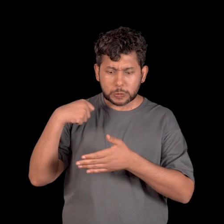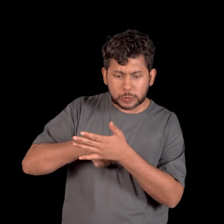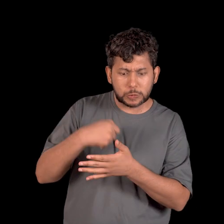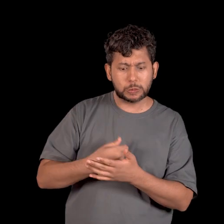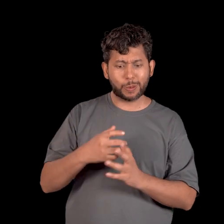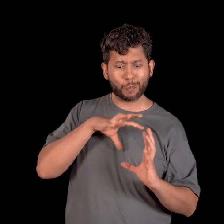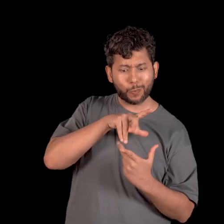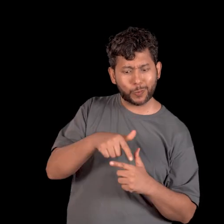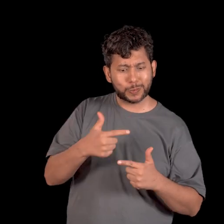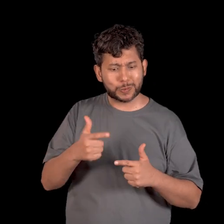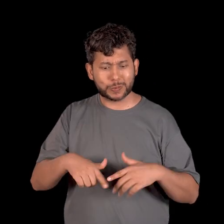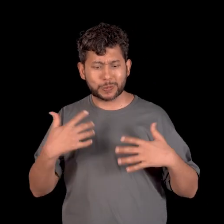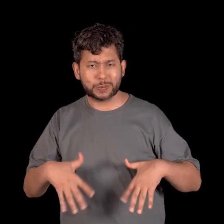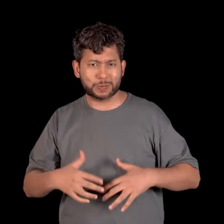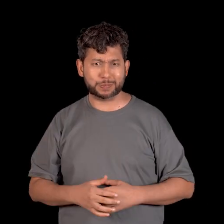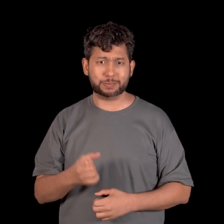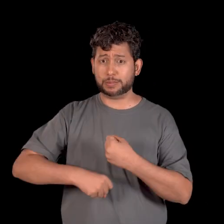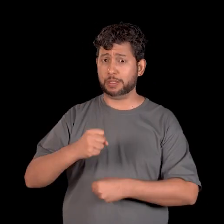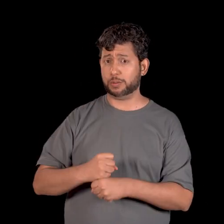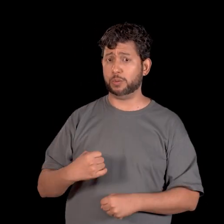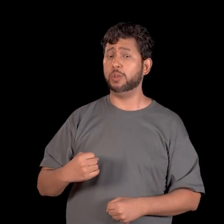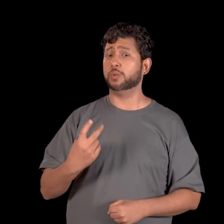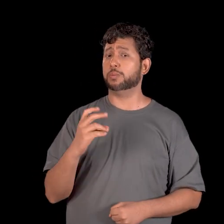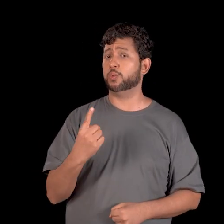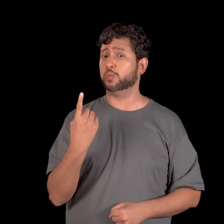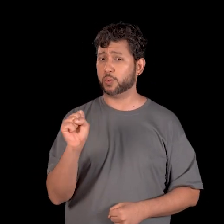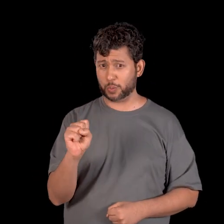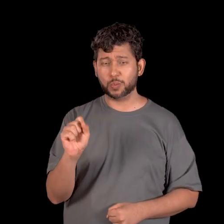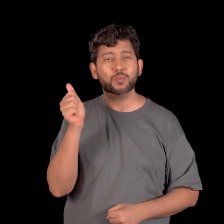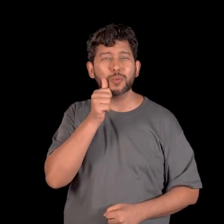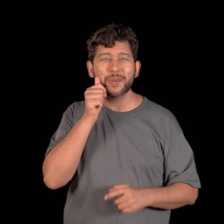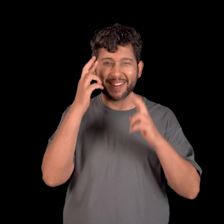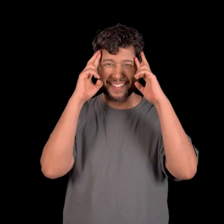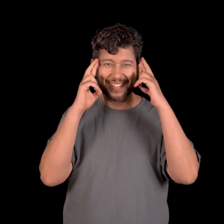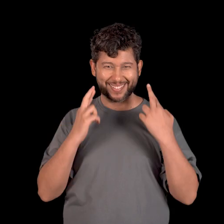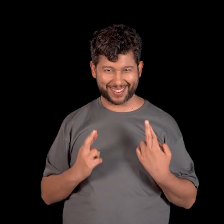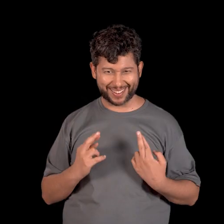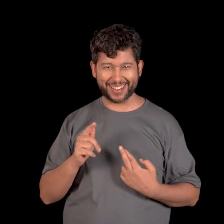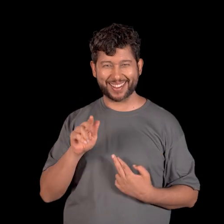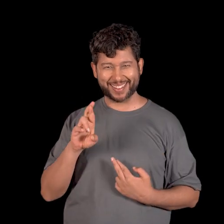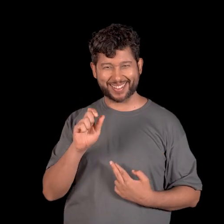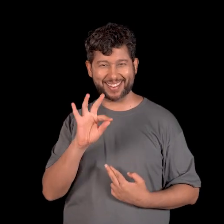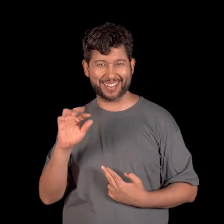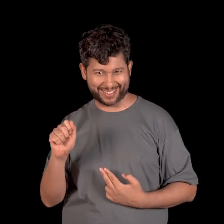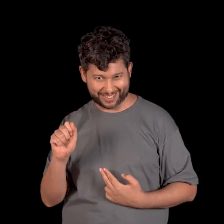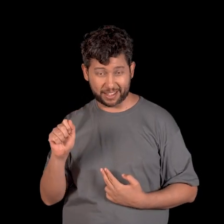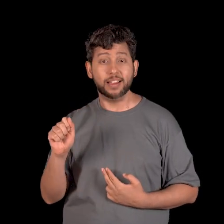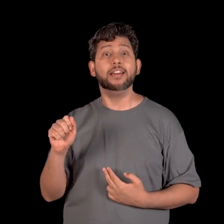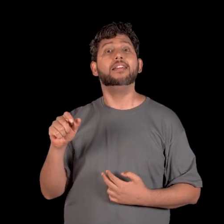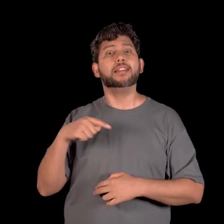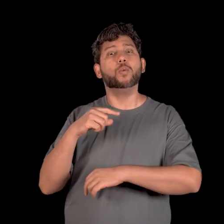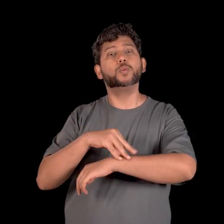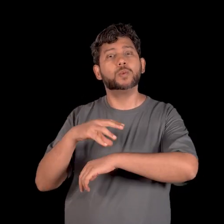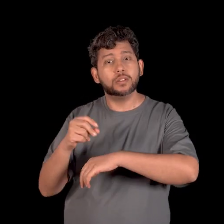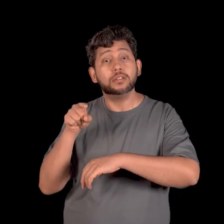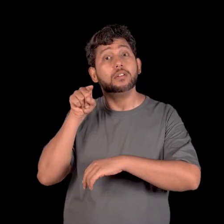rumos perigosos que o planeta está tomando. Em 2018, com apenas 15 anos, Greta Thunberg, uma jovem